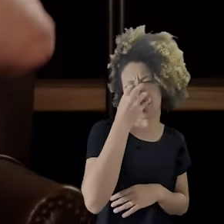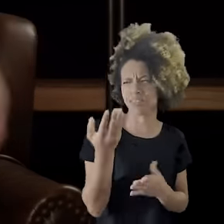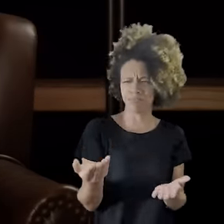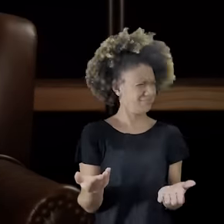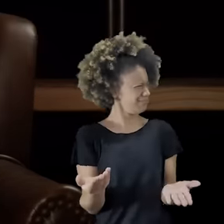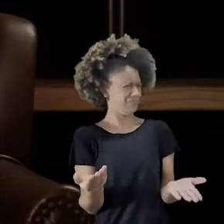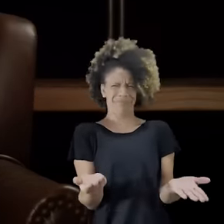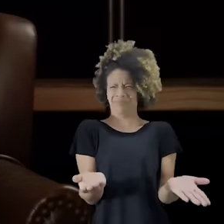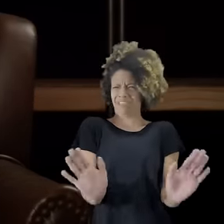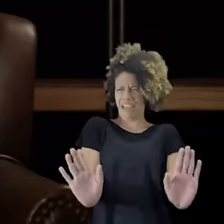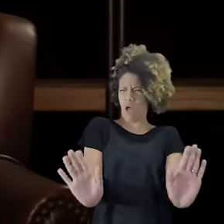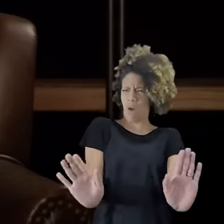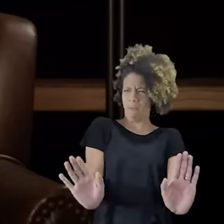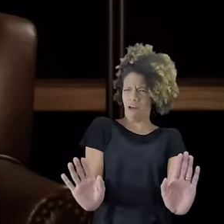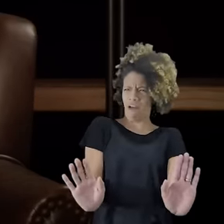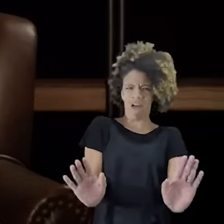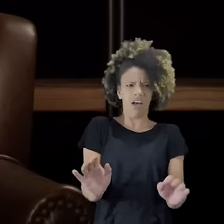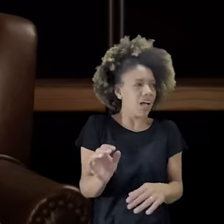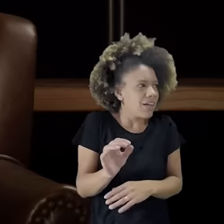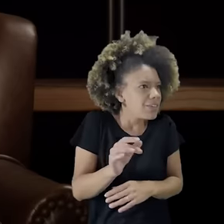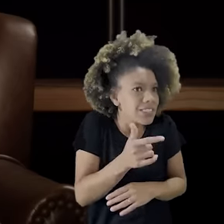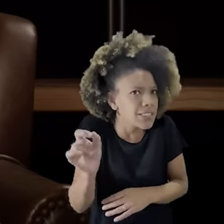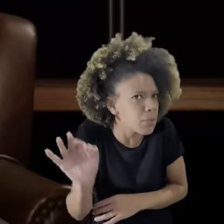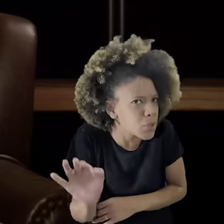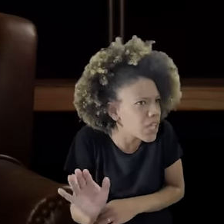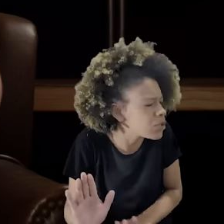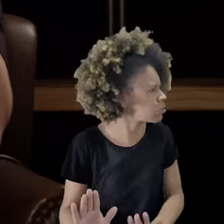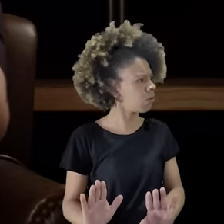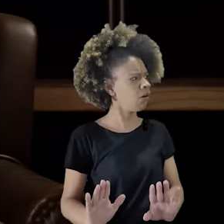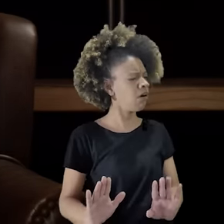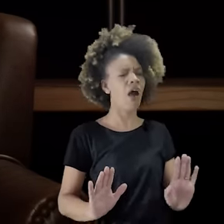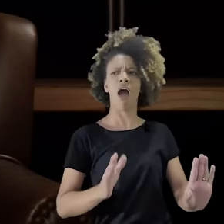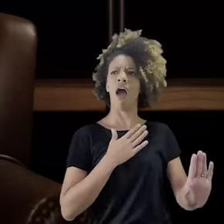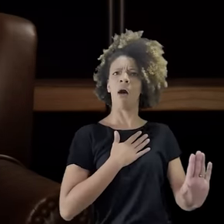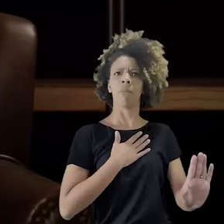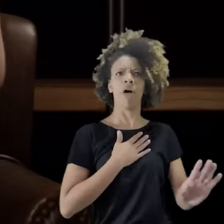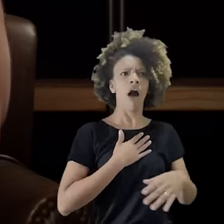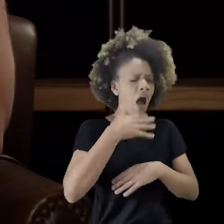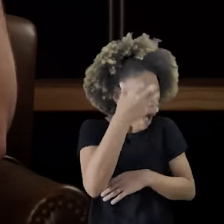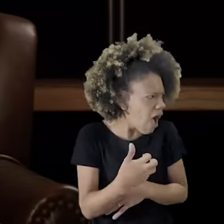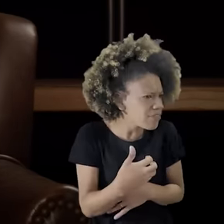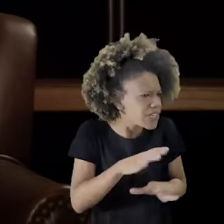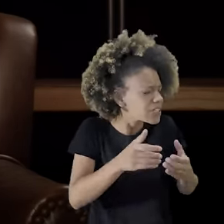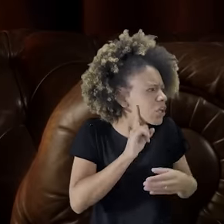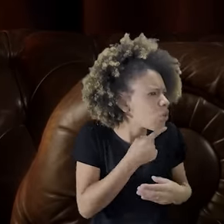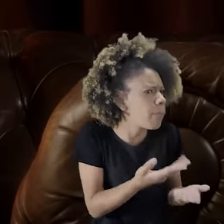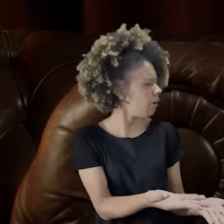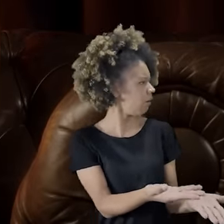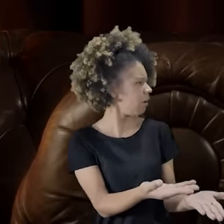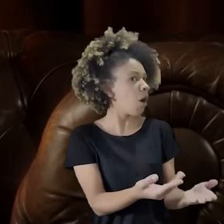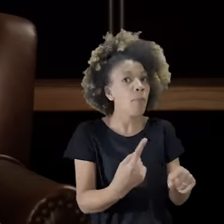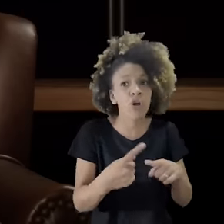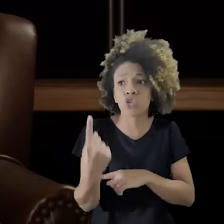palhaça foi para um lugar que eu falei caramba se não é do jeito certo 100% você não e aí você começa a ter raiva da comunidade surda por causa de uma